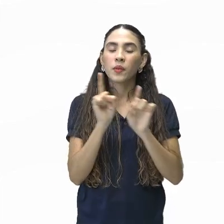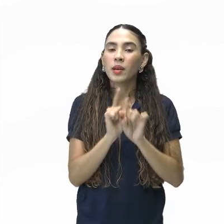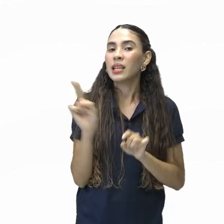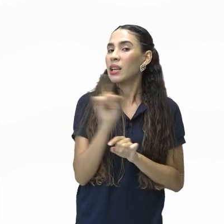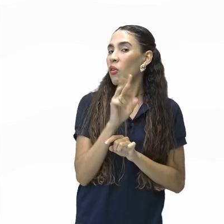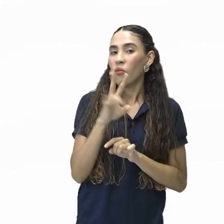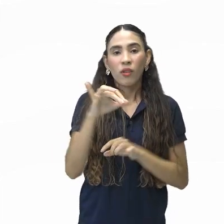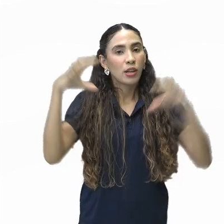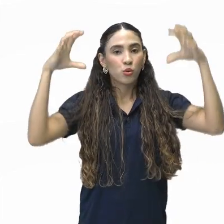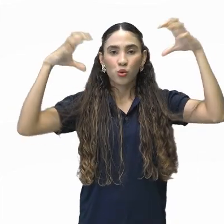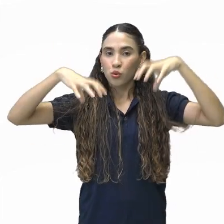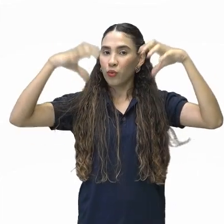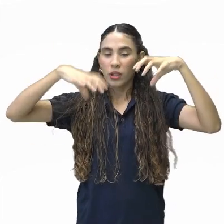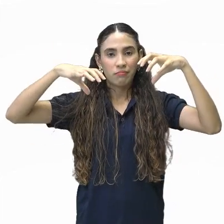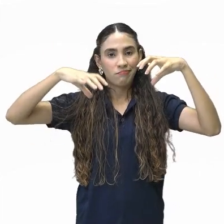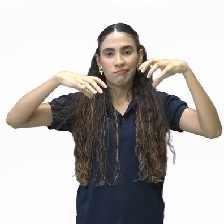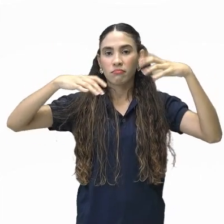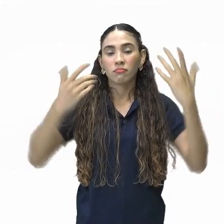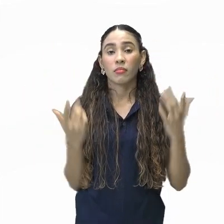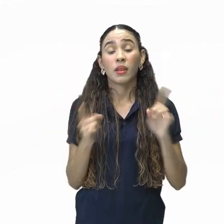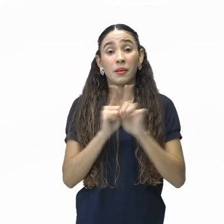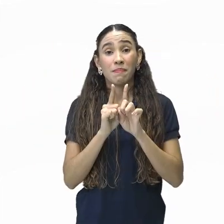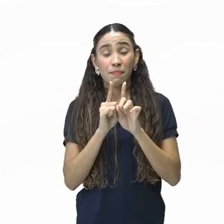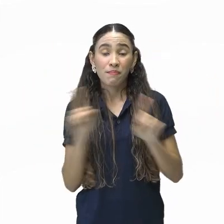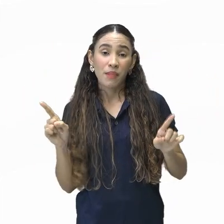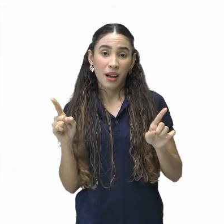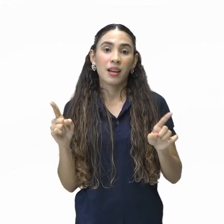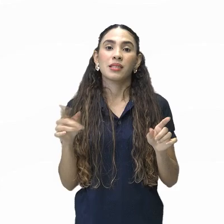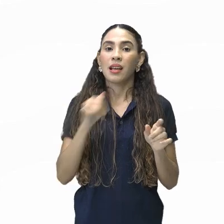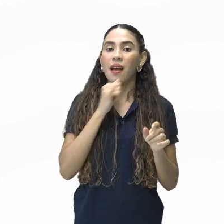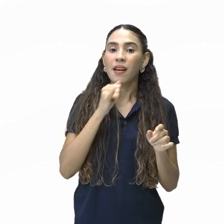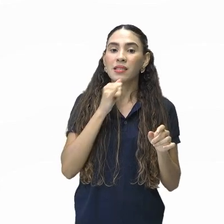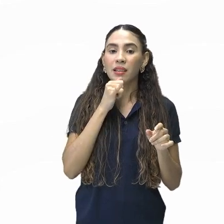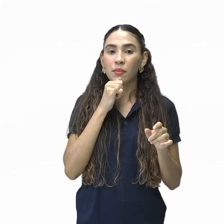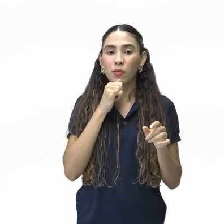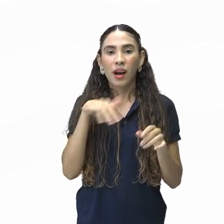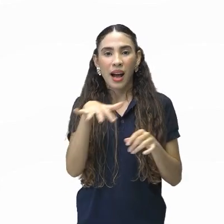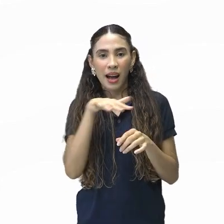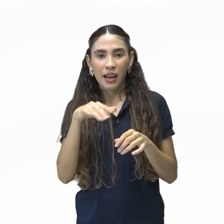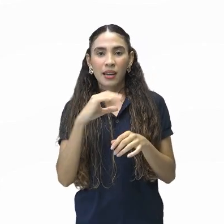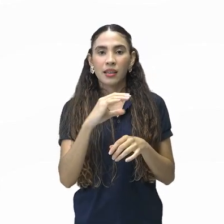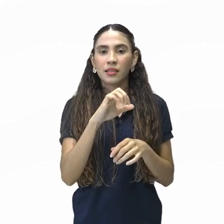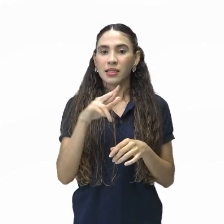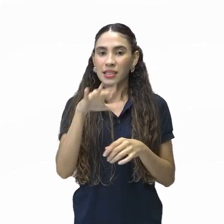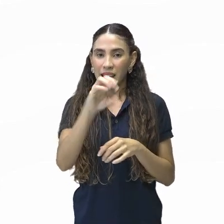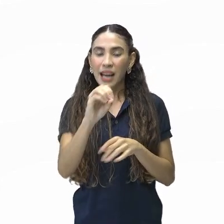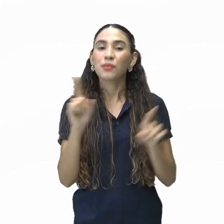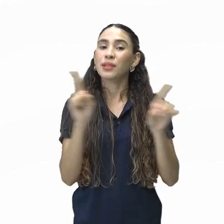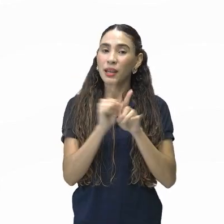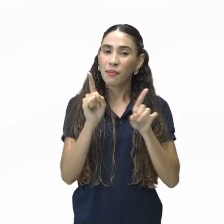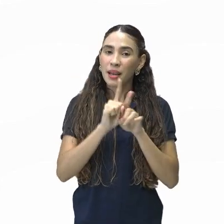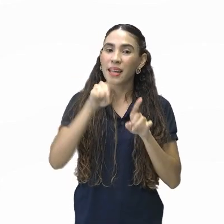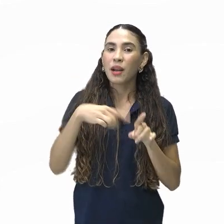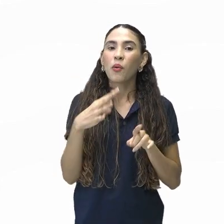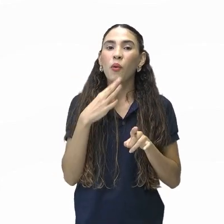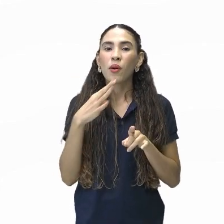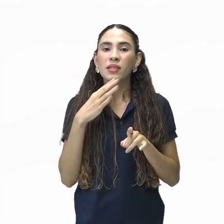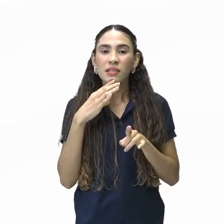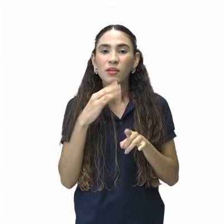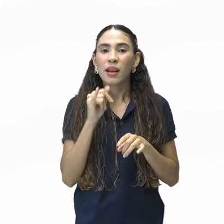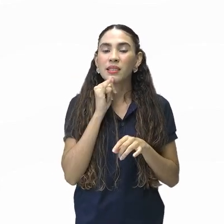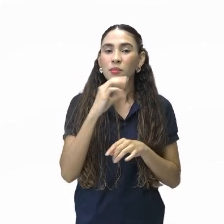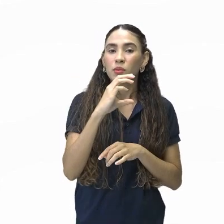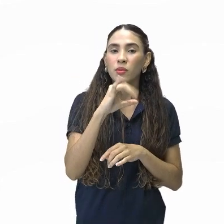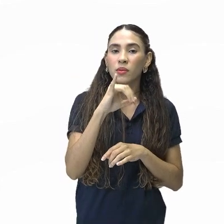vai chover aí com uma constância, mas apesar disso, a região do Cerrado também é conhecida como caixa